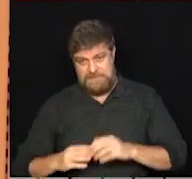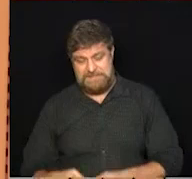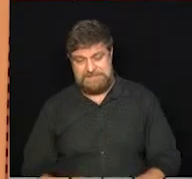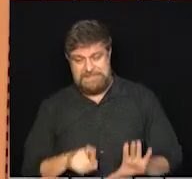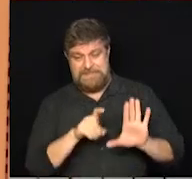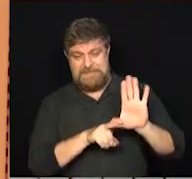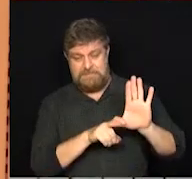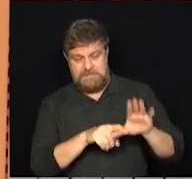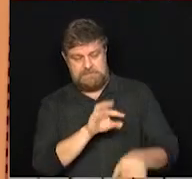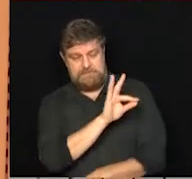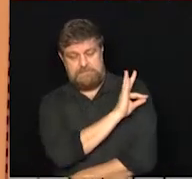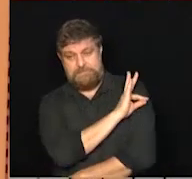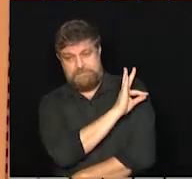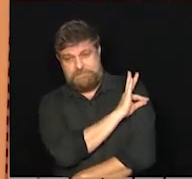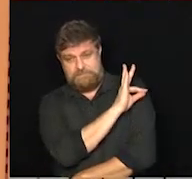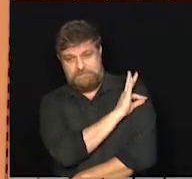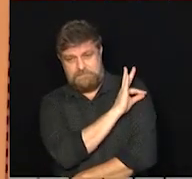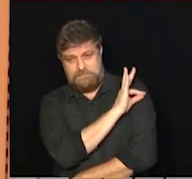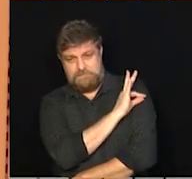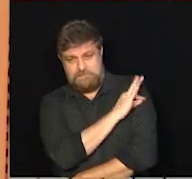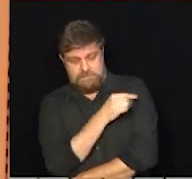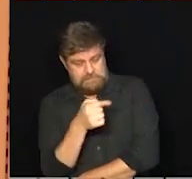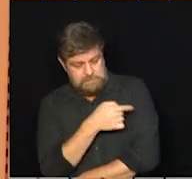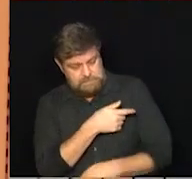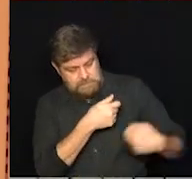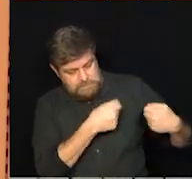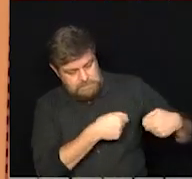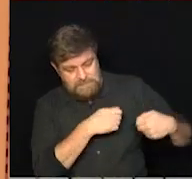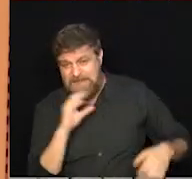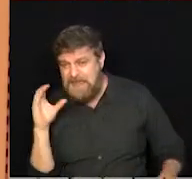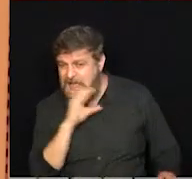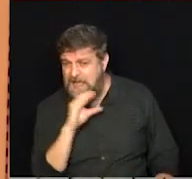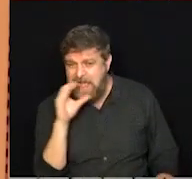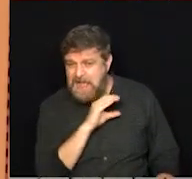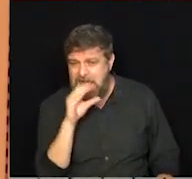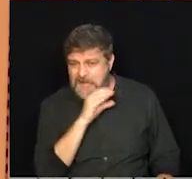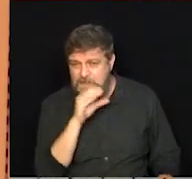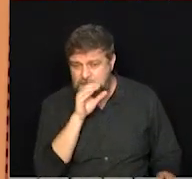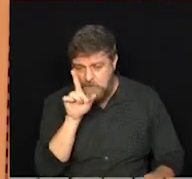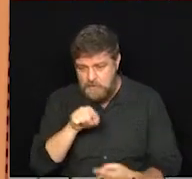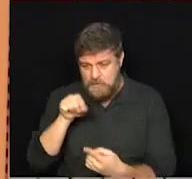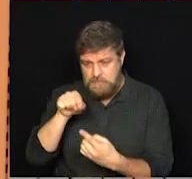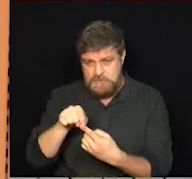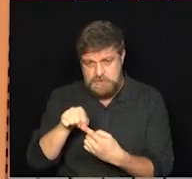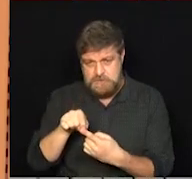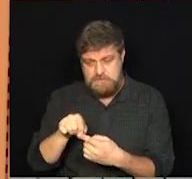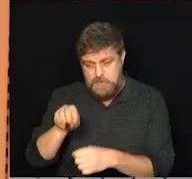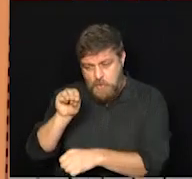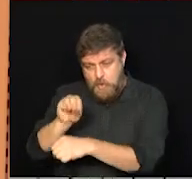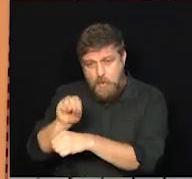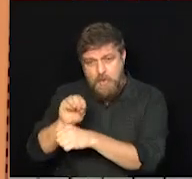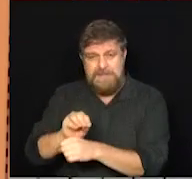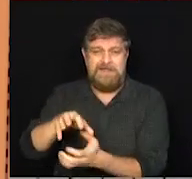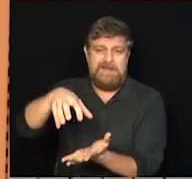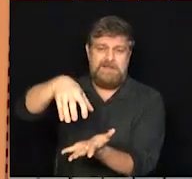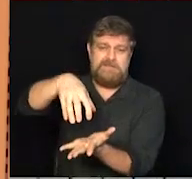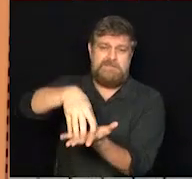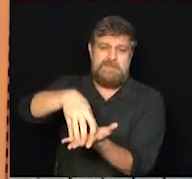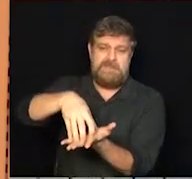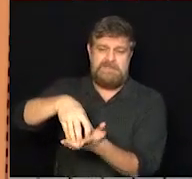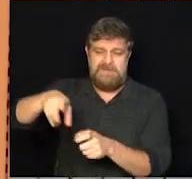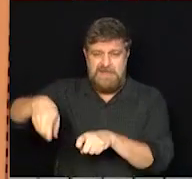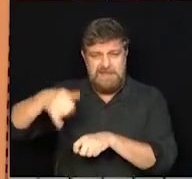governo Municipal e que precisam ser imediatas para que tem uma proteção desse espaço